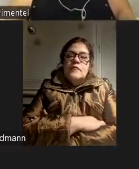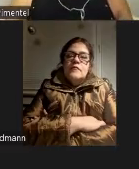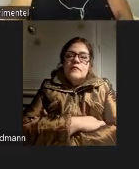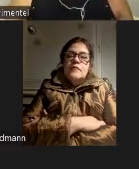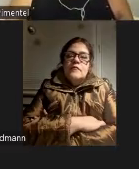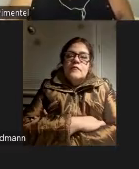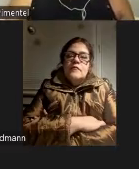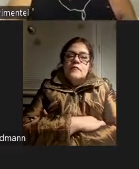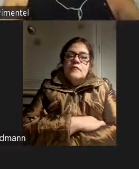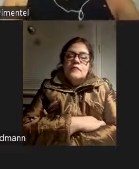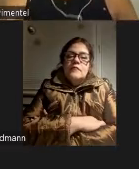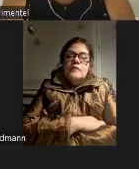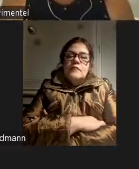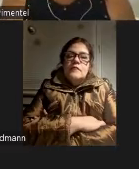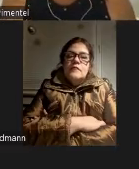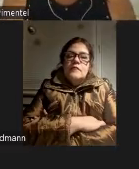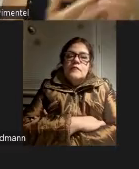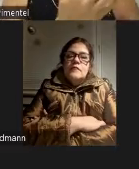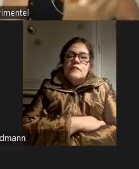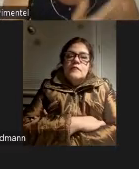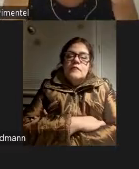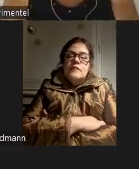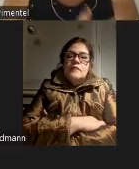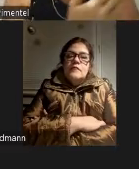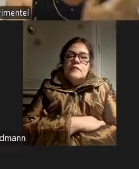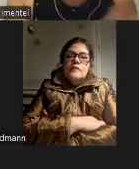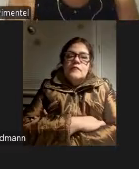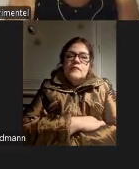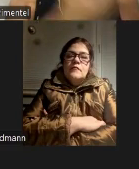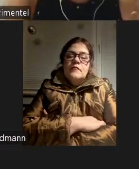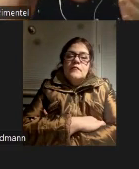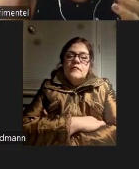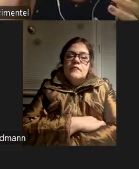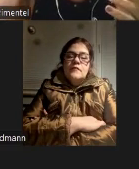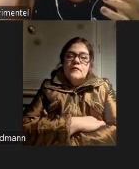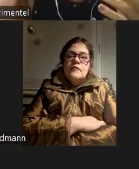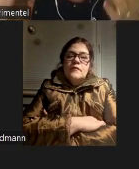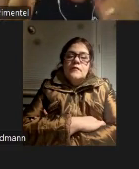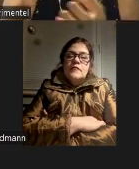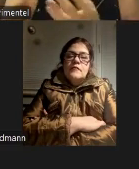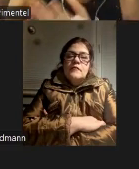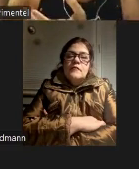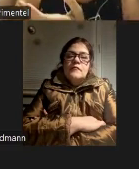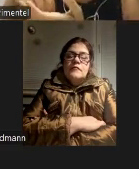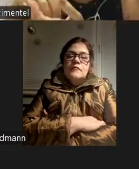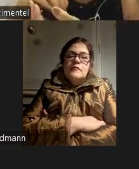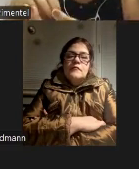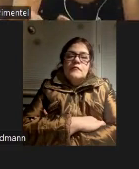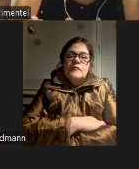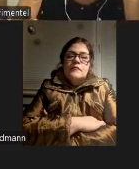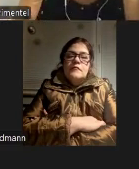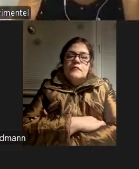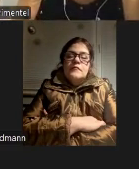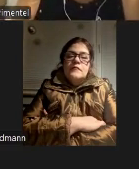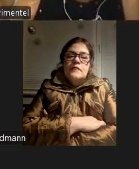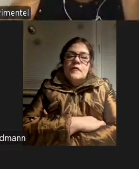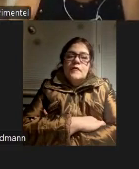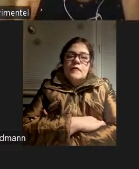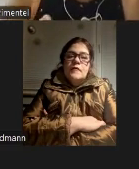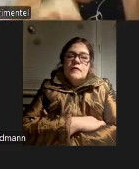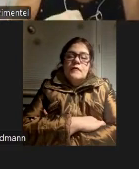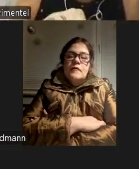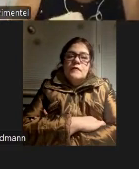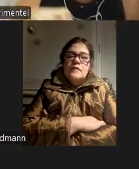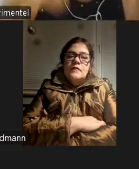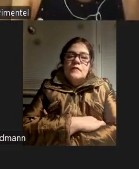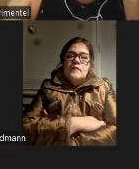tão grande de sono, porque não tinha luz, não tinha o que fazer, não tinha energia, né? Então a gente era de fato regido pela luz solar.